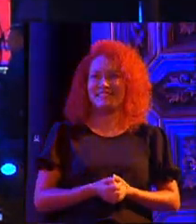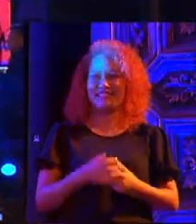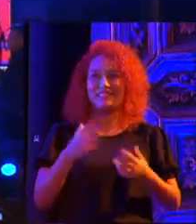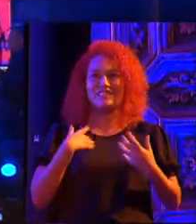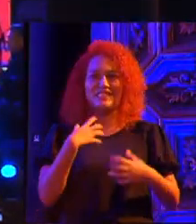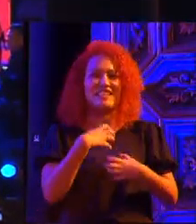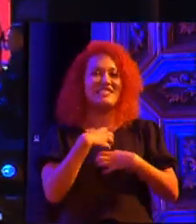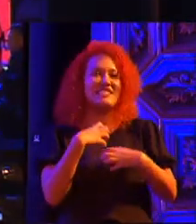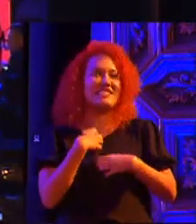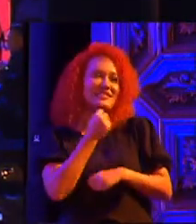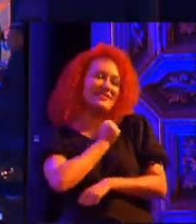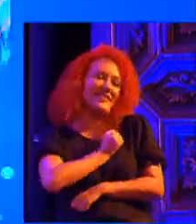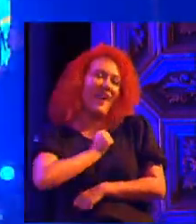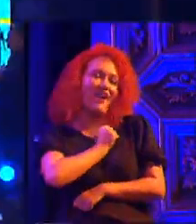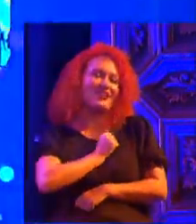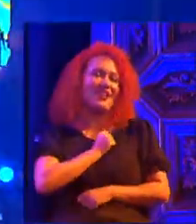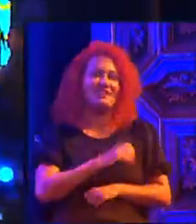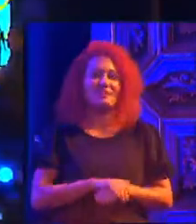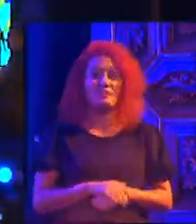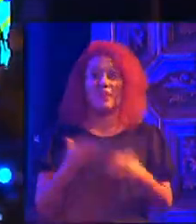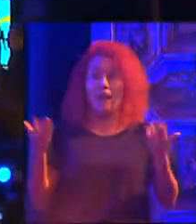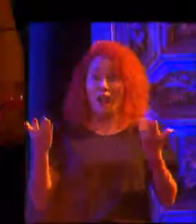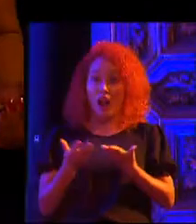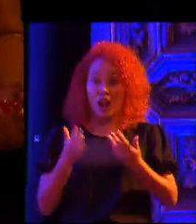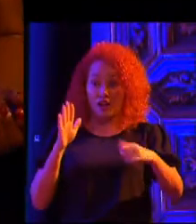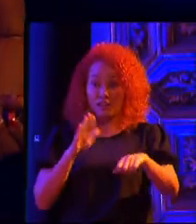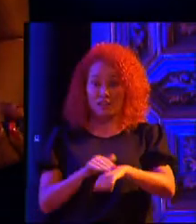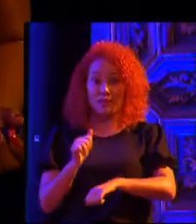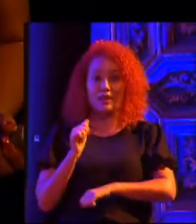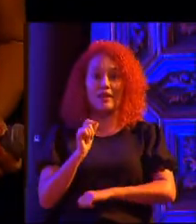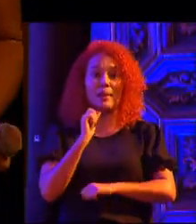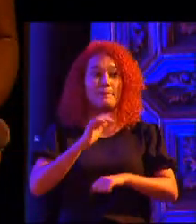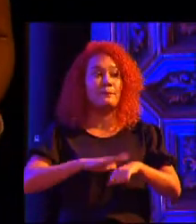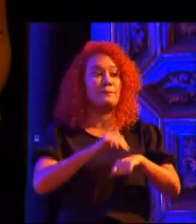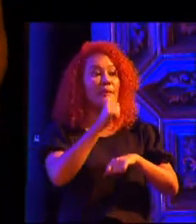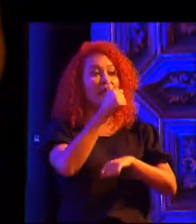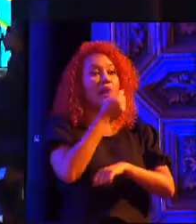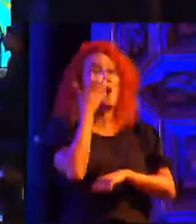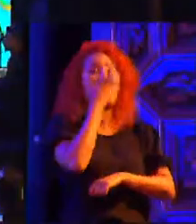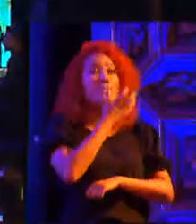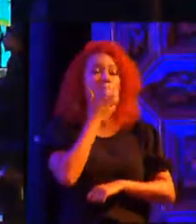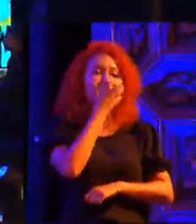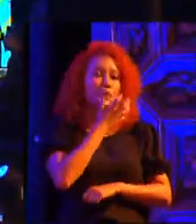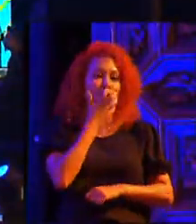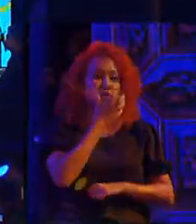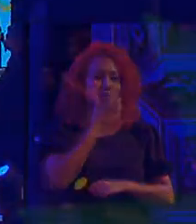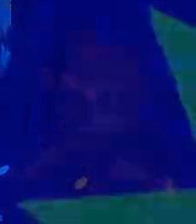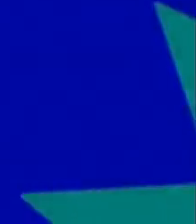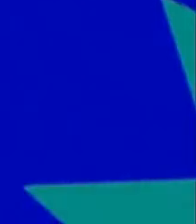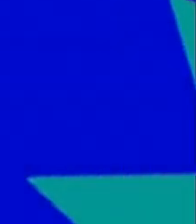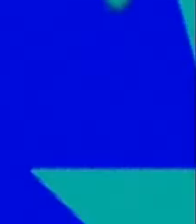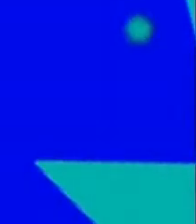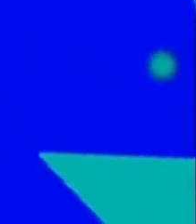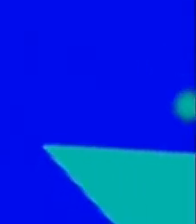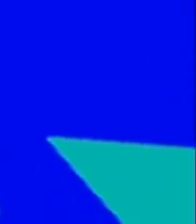Jacinto Saudades. Vamos conhecer os indicados para melhor música instrumental.